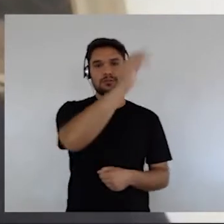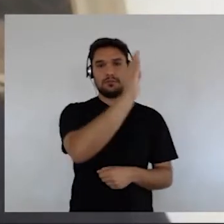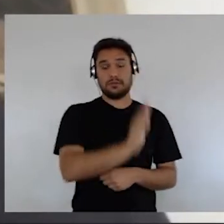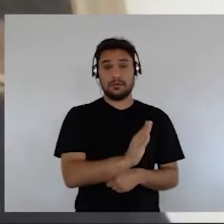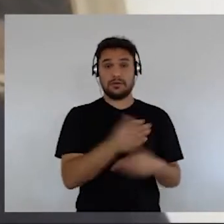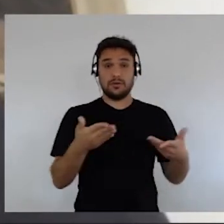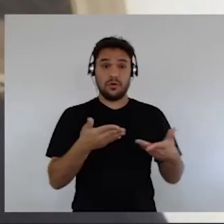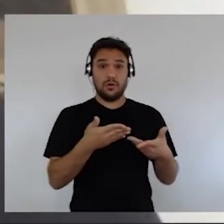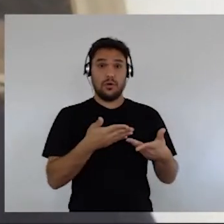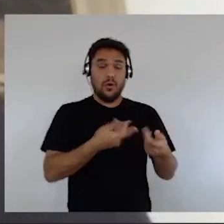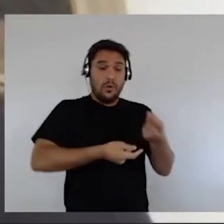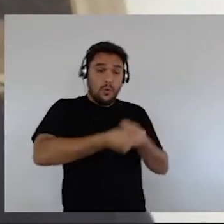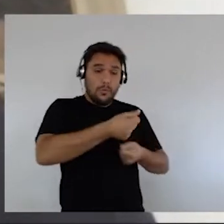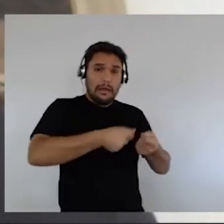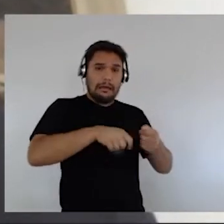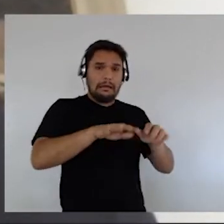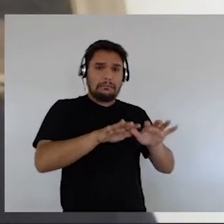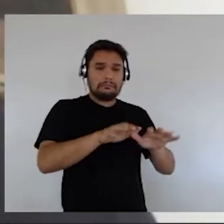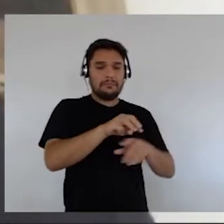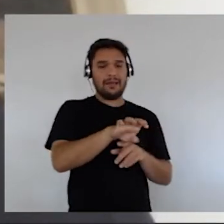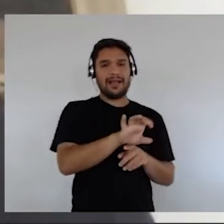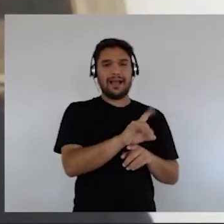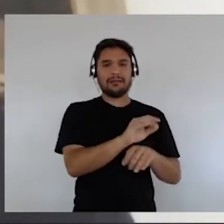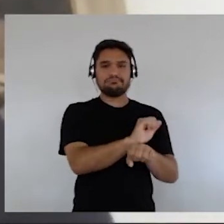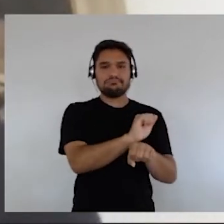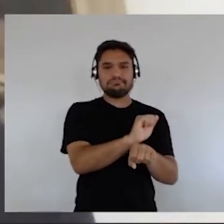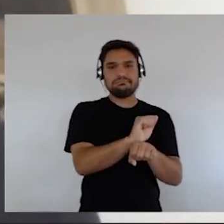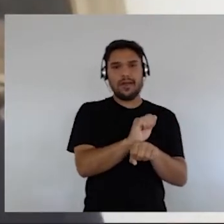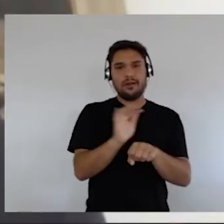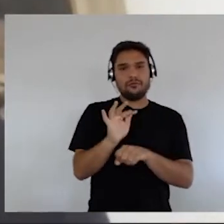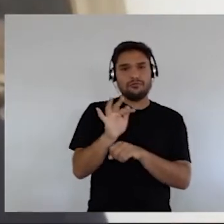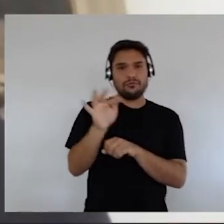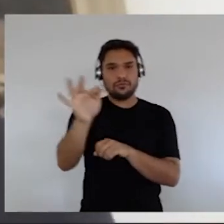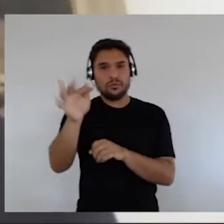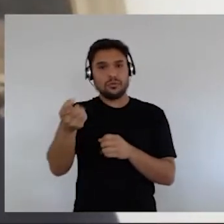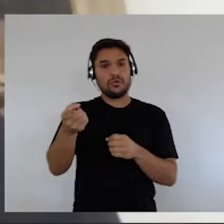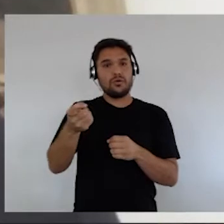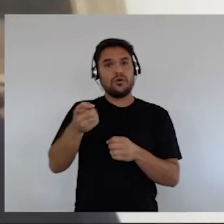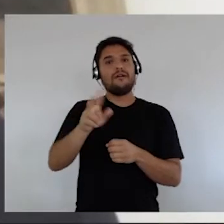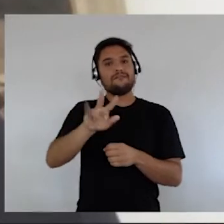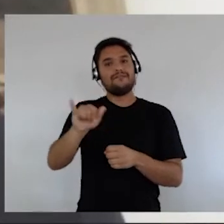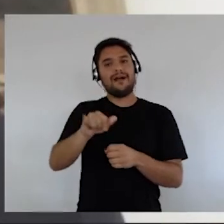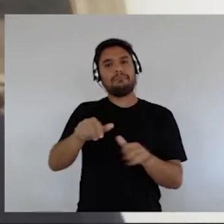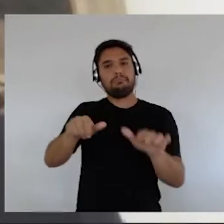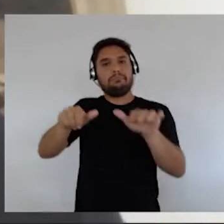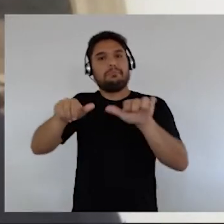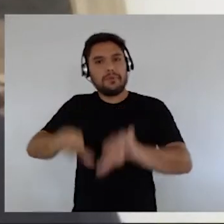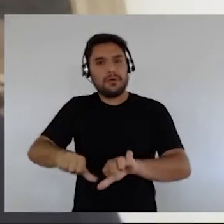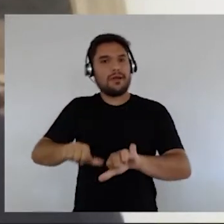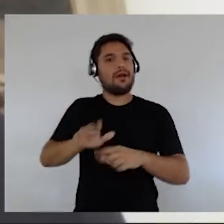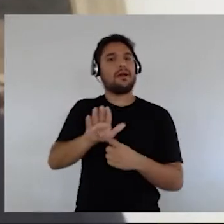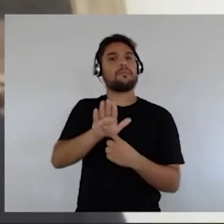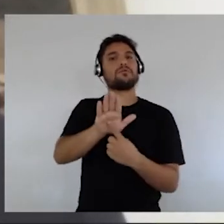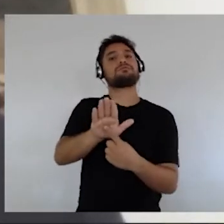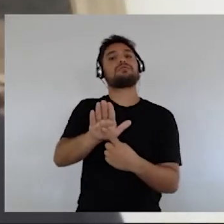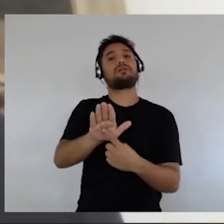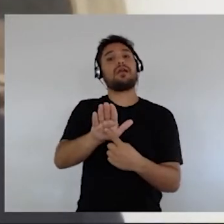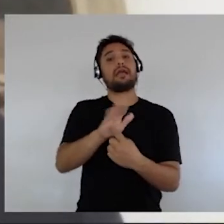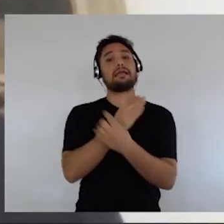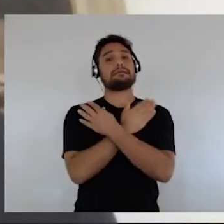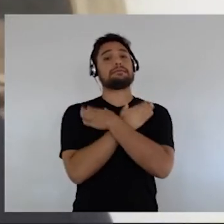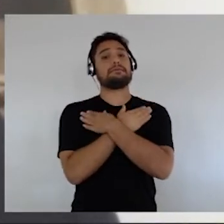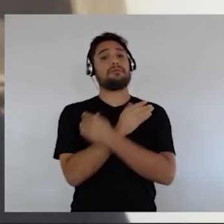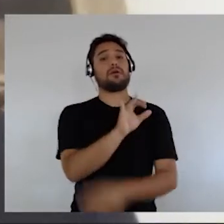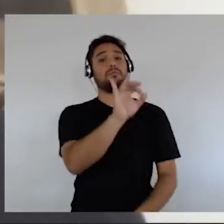mercado espera que os próximos dados econômicos mostrem um quadro de uma crise cada vez mais profunda, apontando para uma taxa de